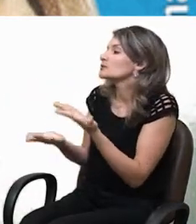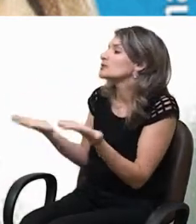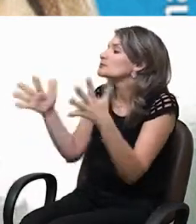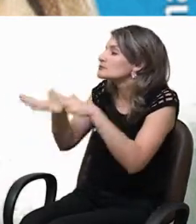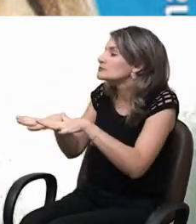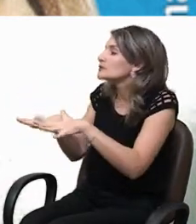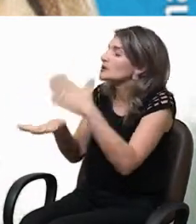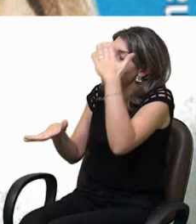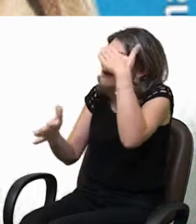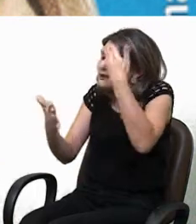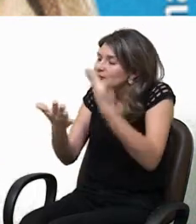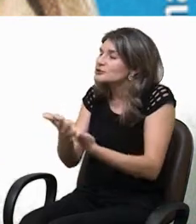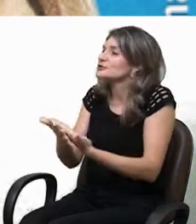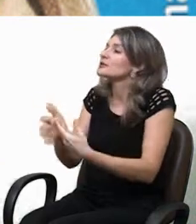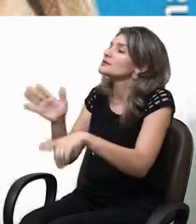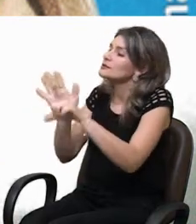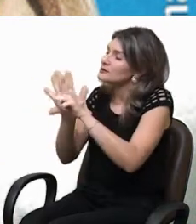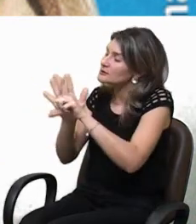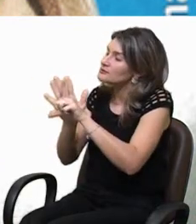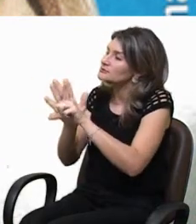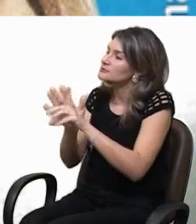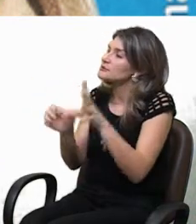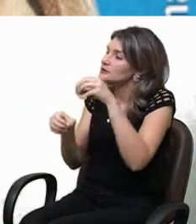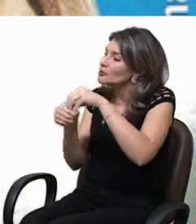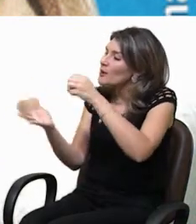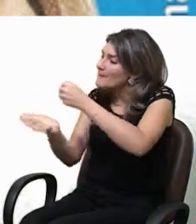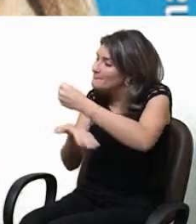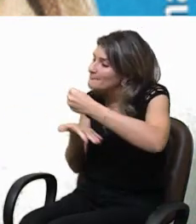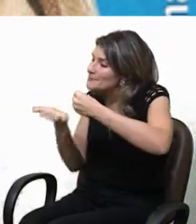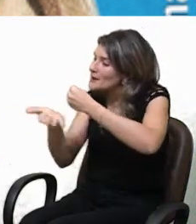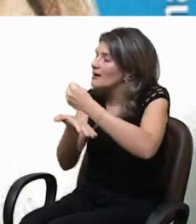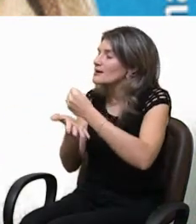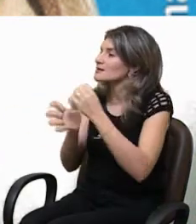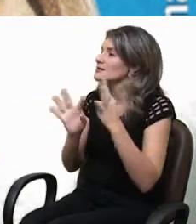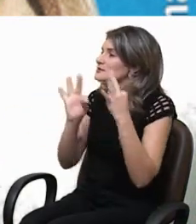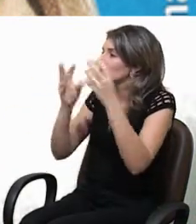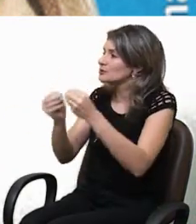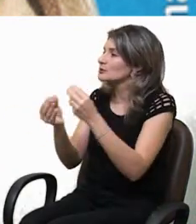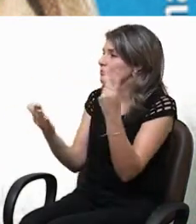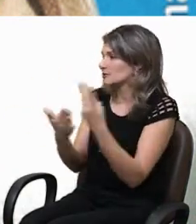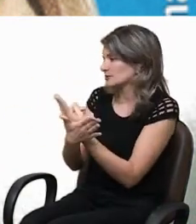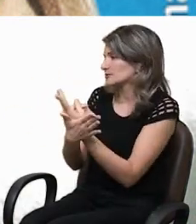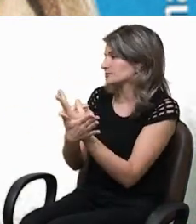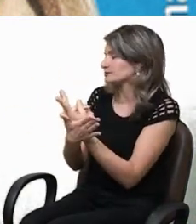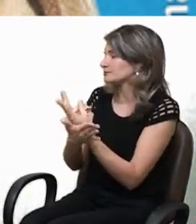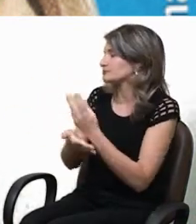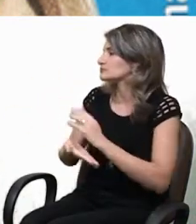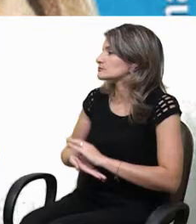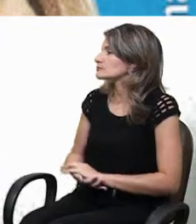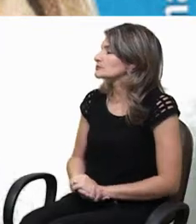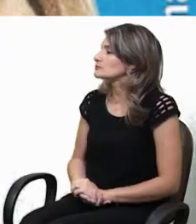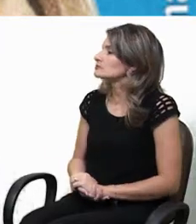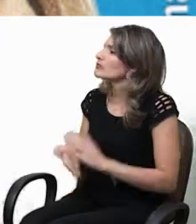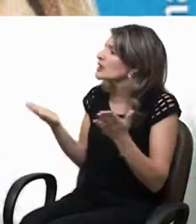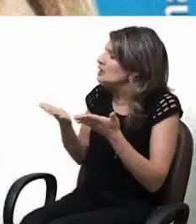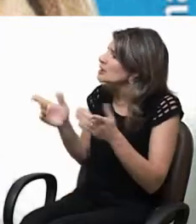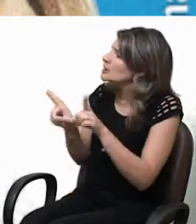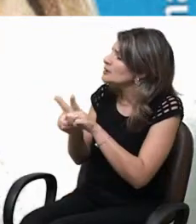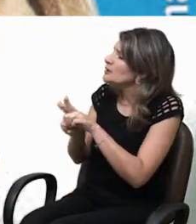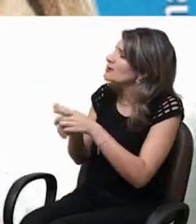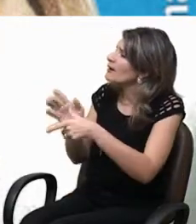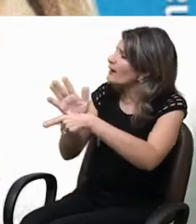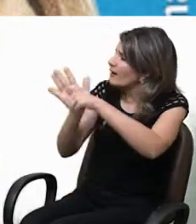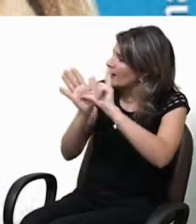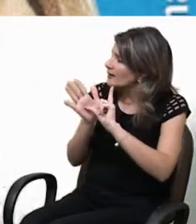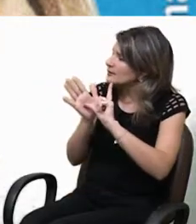linhas, né? Mas é um ponto extremamente positivo ter uma escola inclusiva hoje e acreditar nisso, e ter leis,